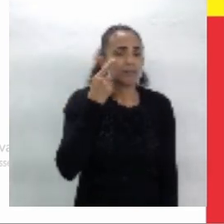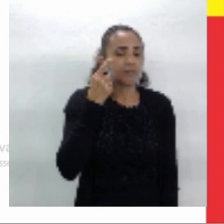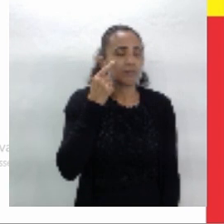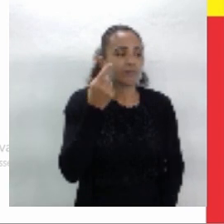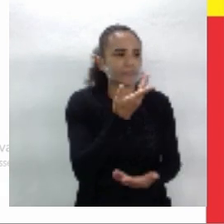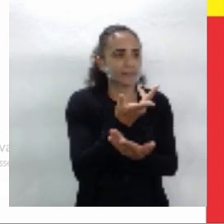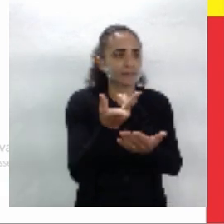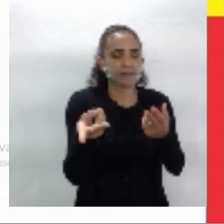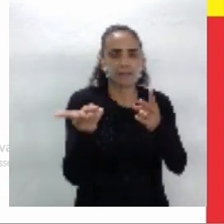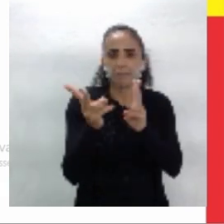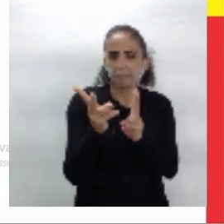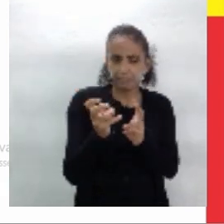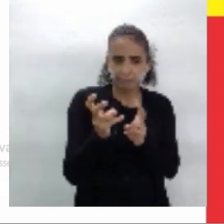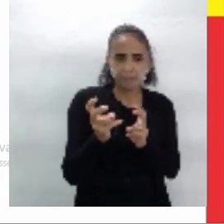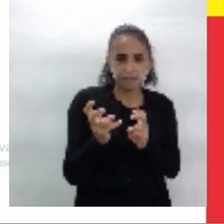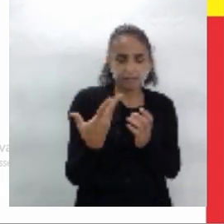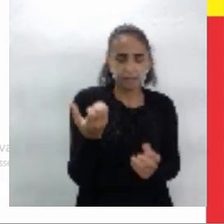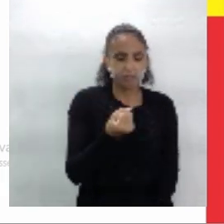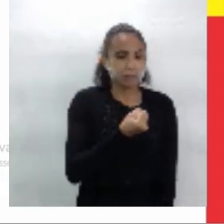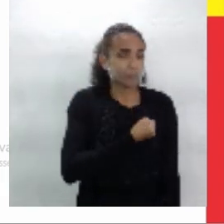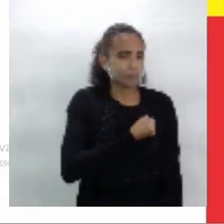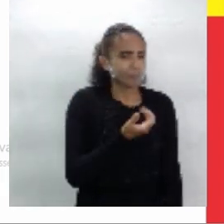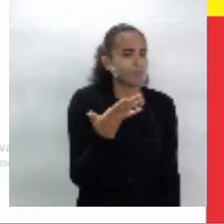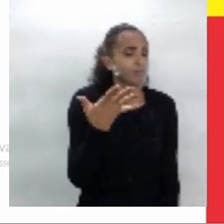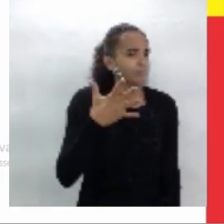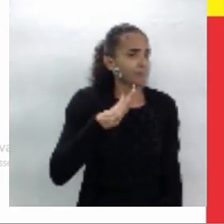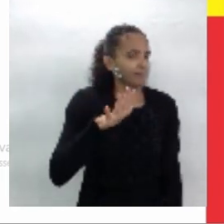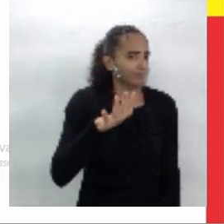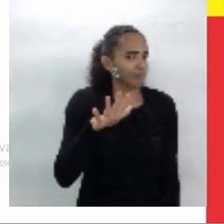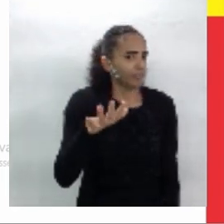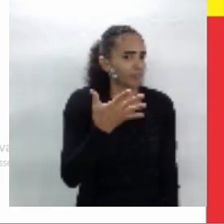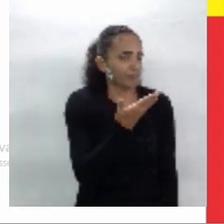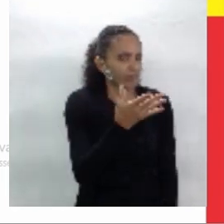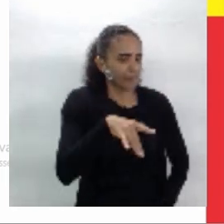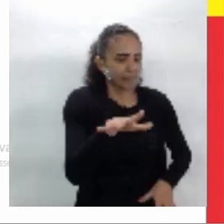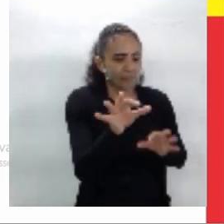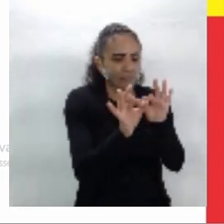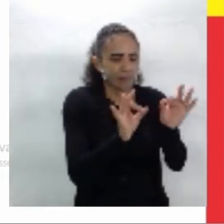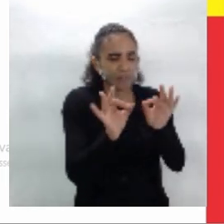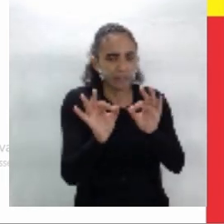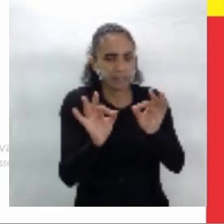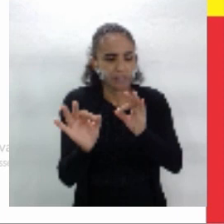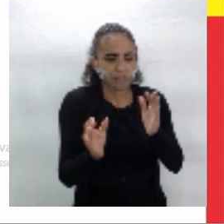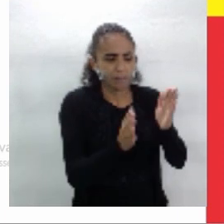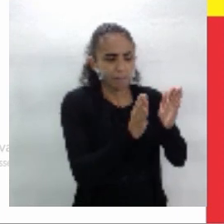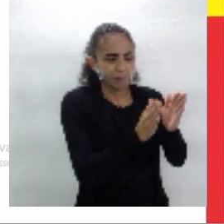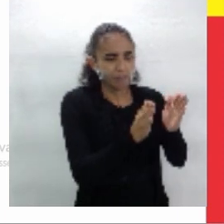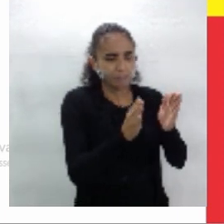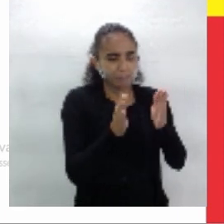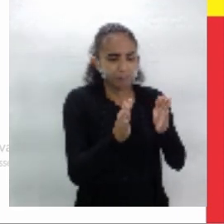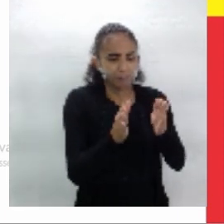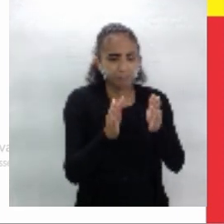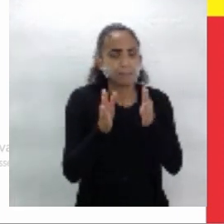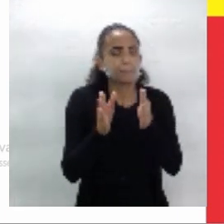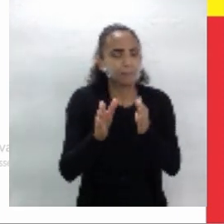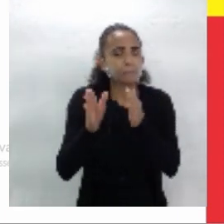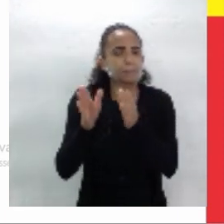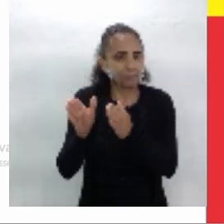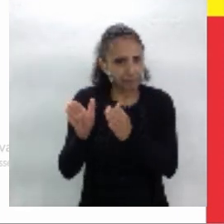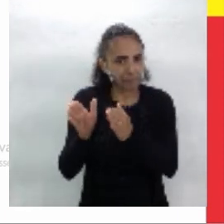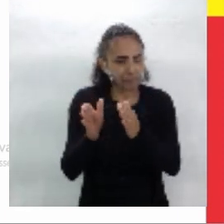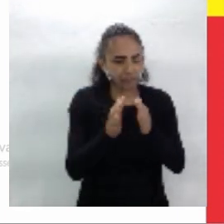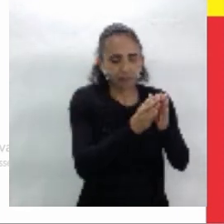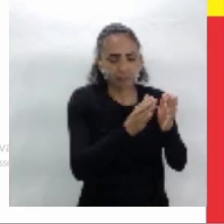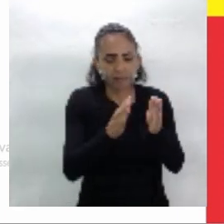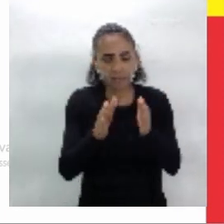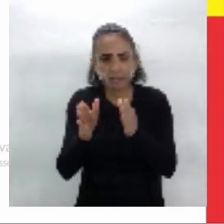aí esse número aproximadamente. Aí você separa os algarismos de 3 em 3. Aí você vê se está na parte